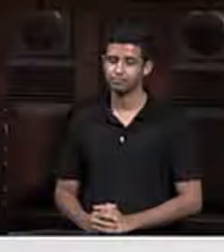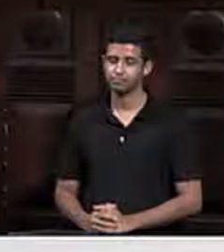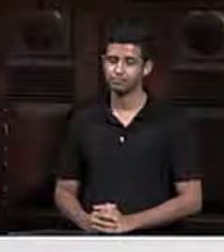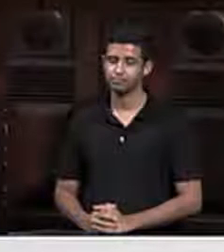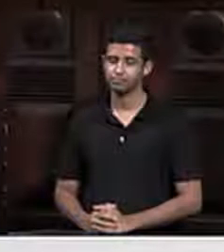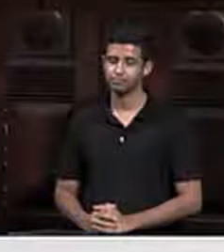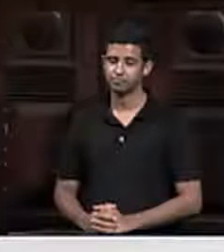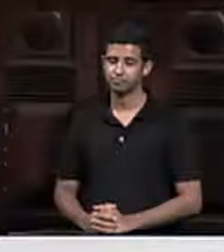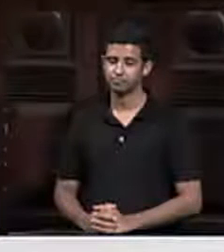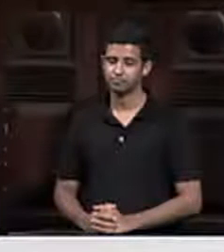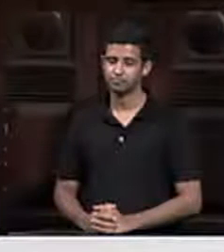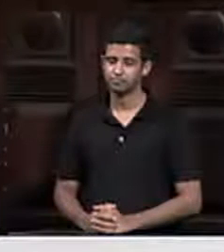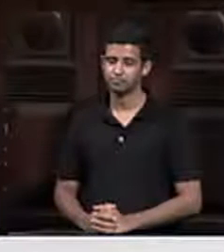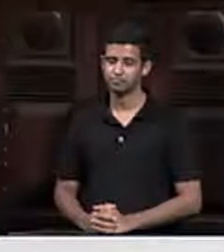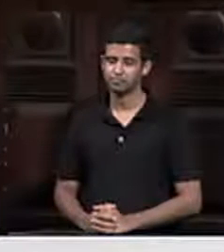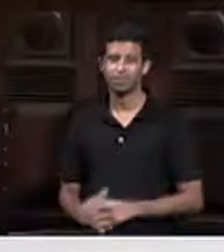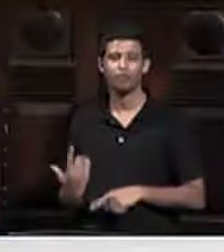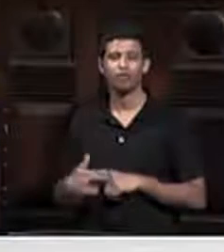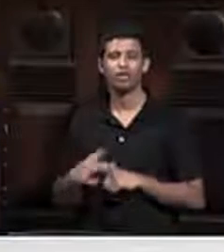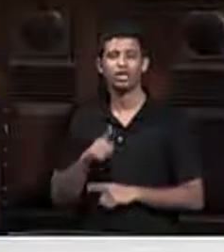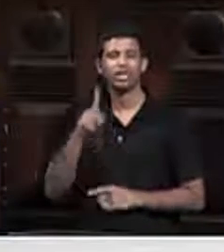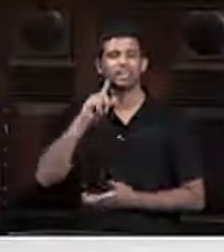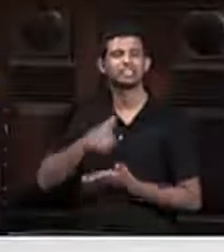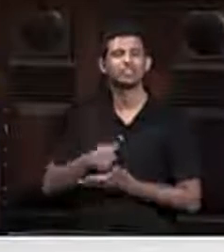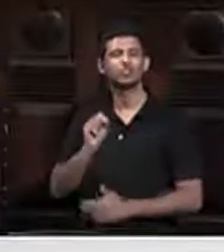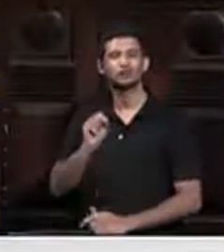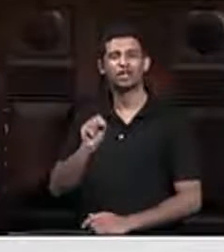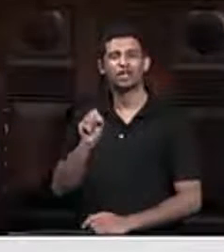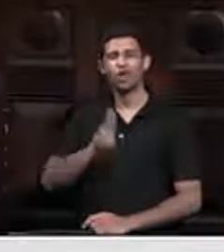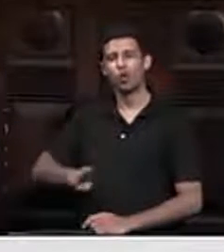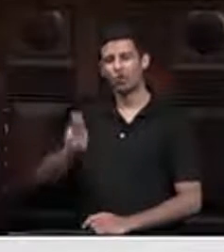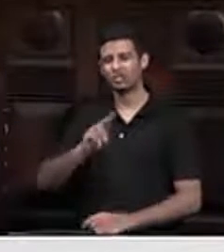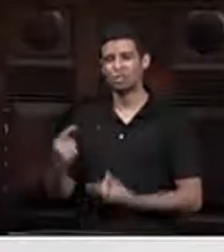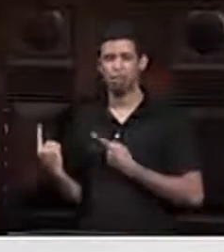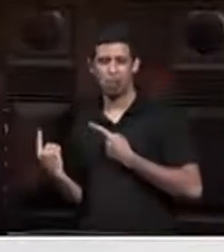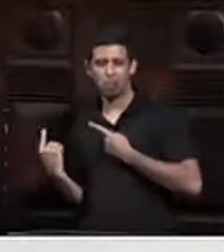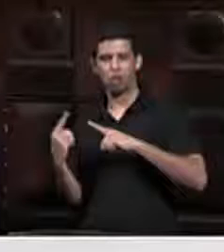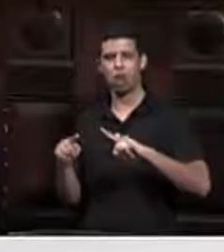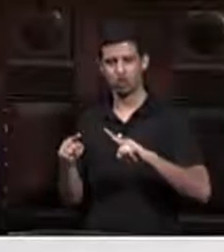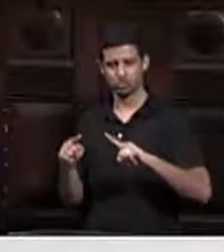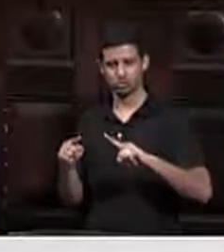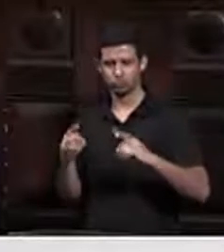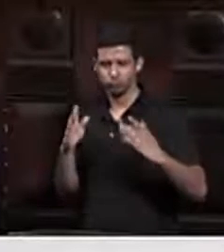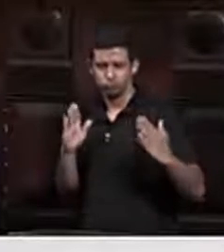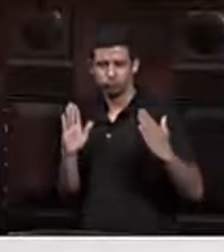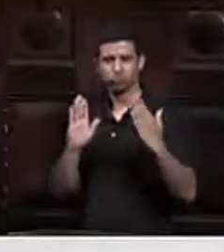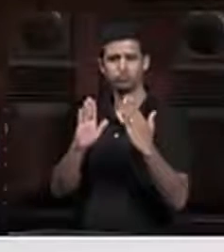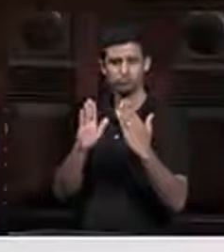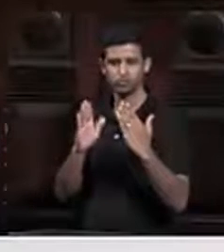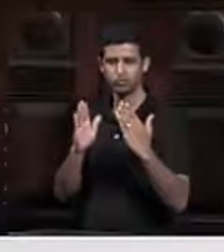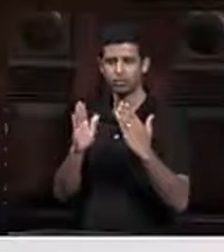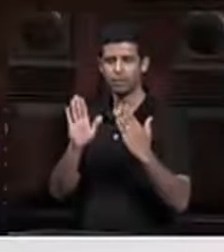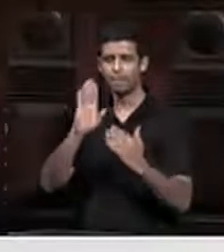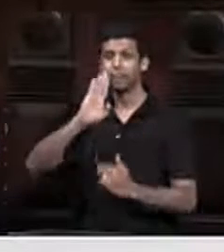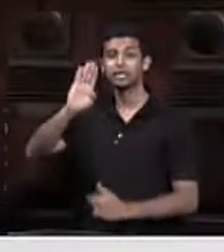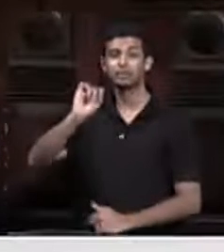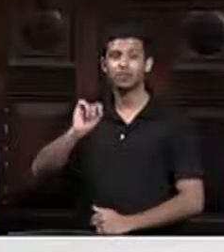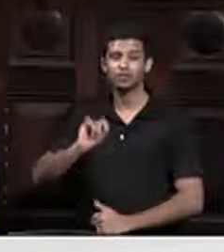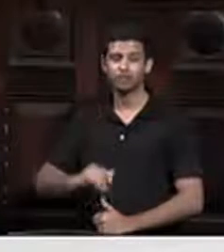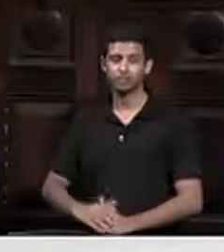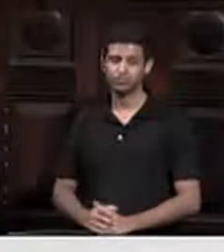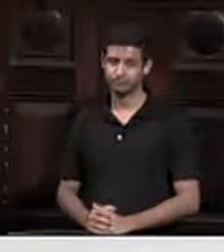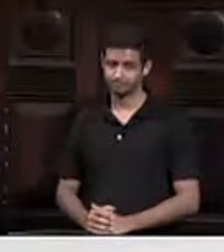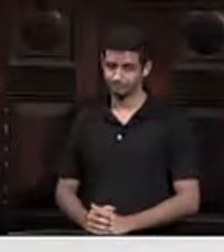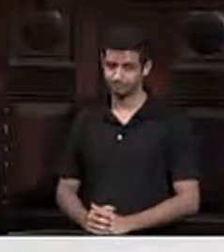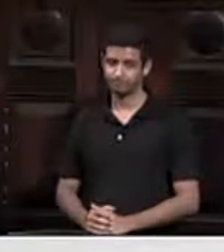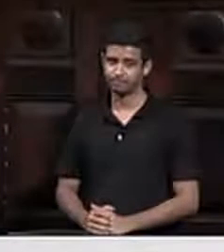de utilizar o confronto como um elemento fundamental e principal